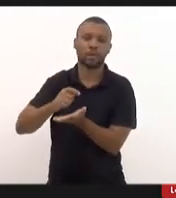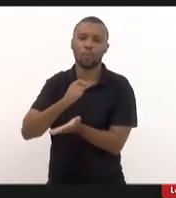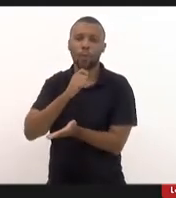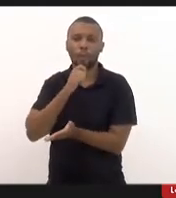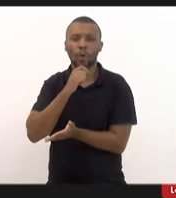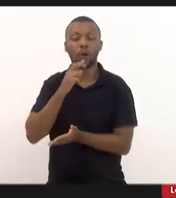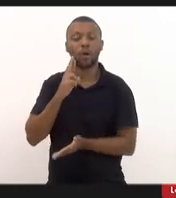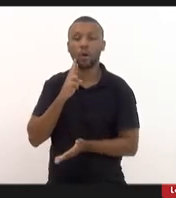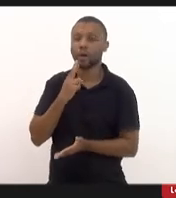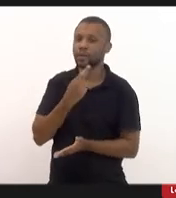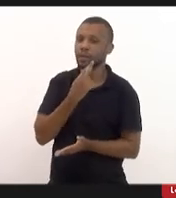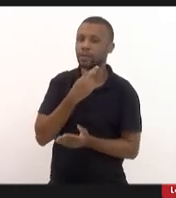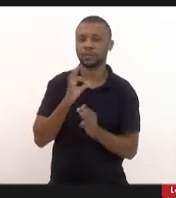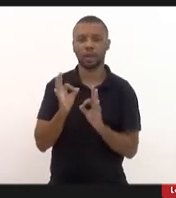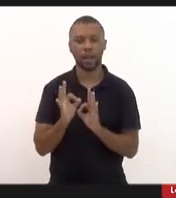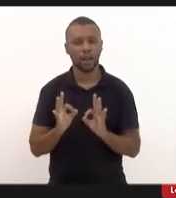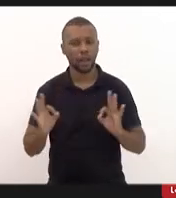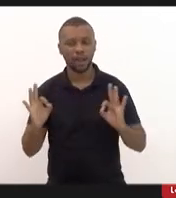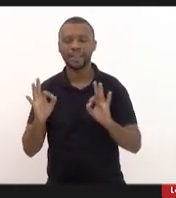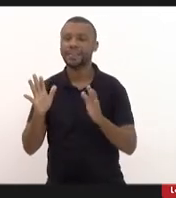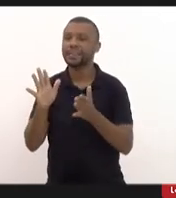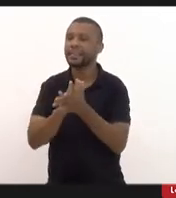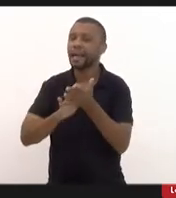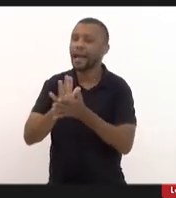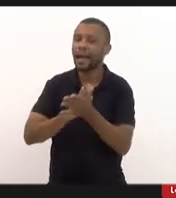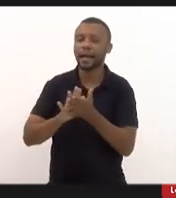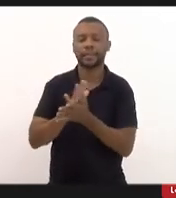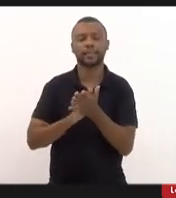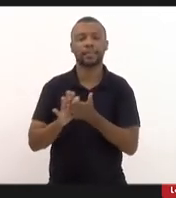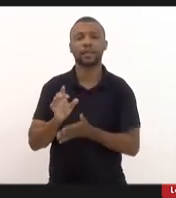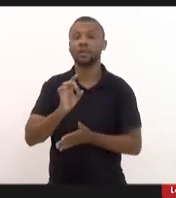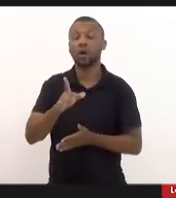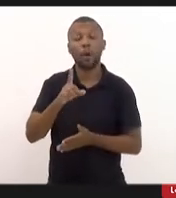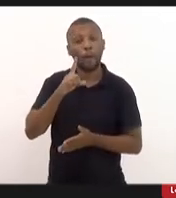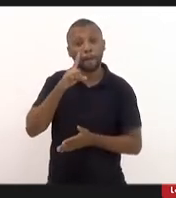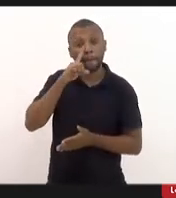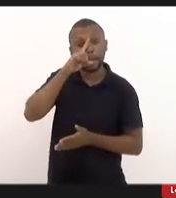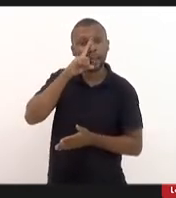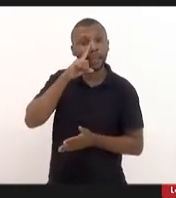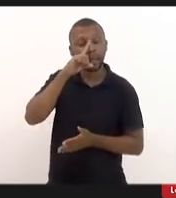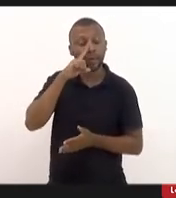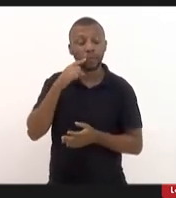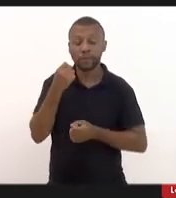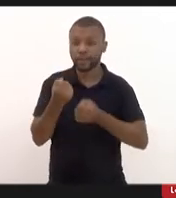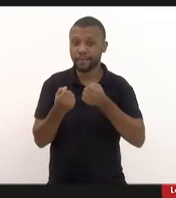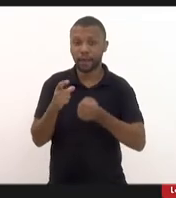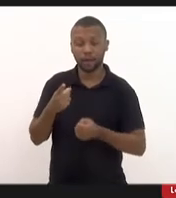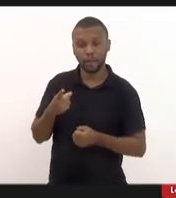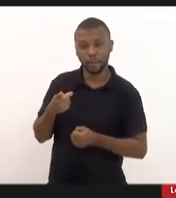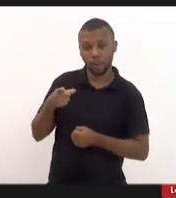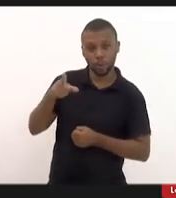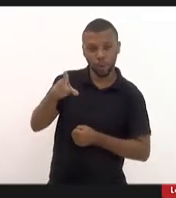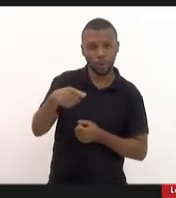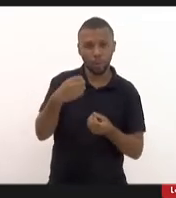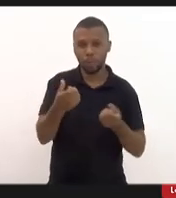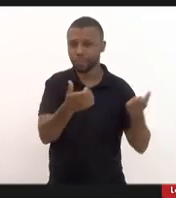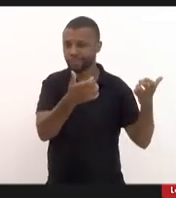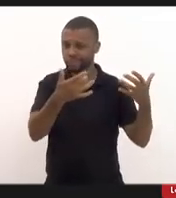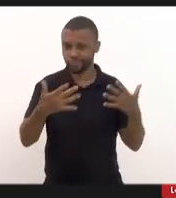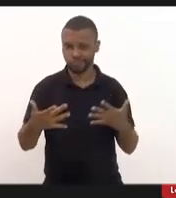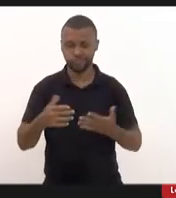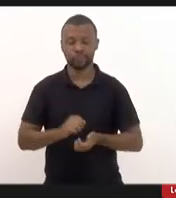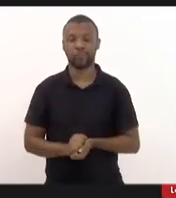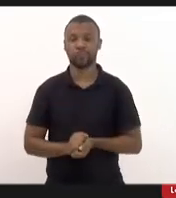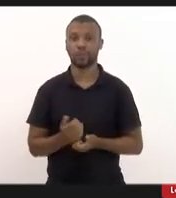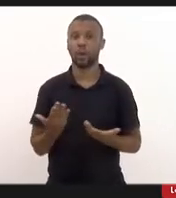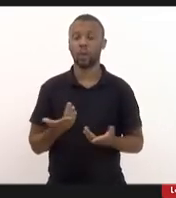não se tem nada, a não ser o perigo da viagem, como comentou o deputado aí. Hoje as pessoas